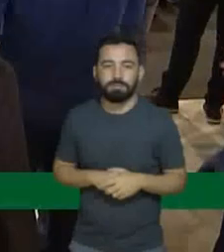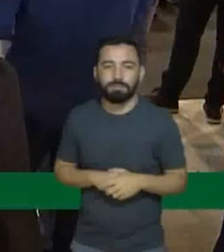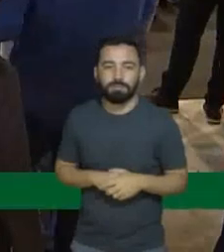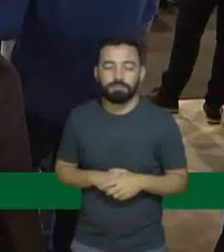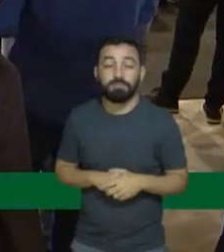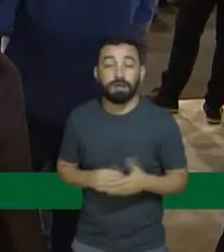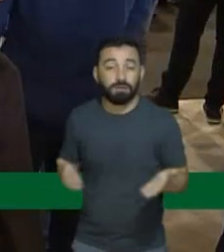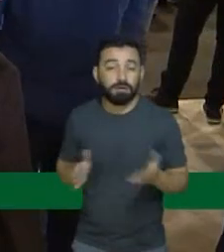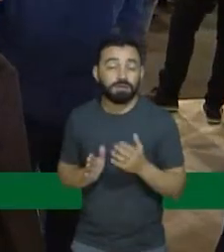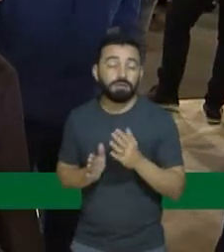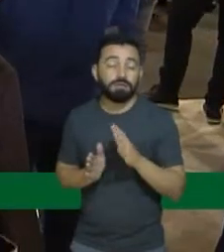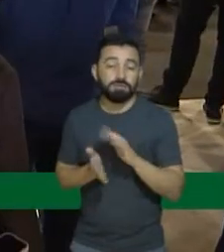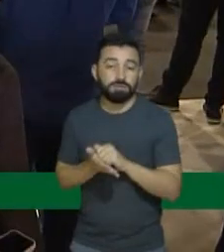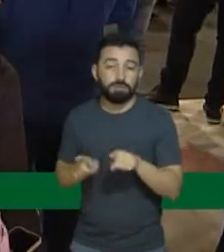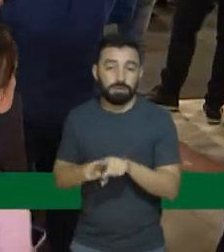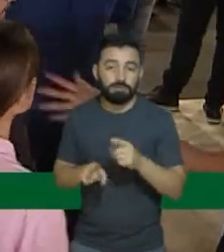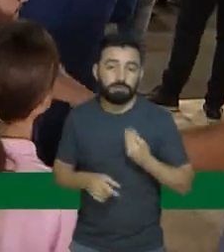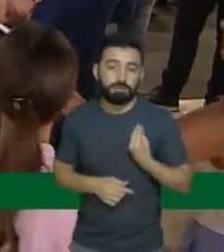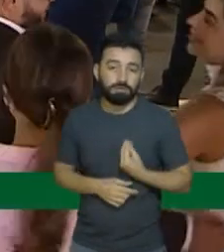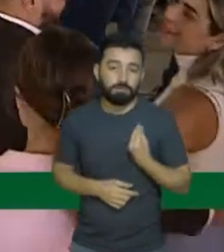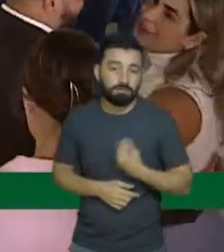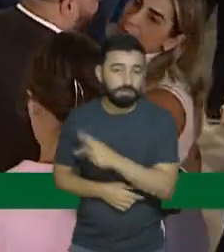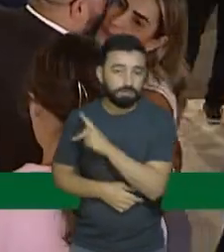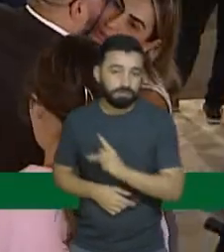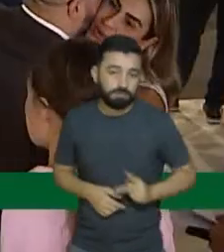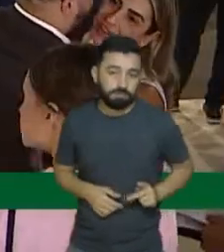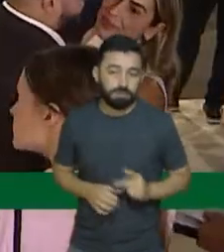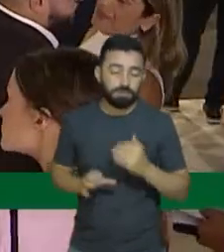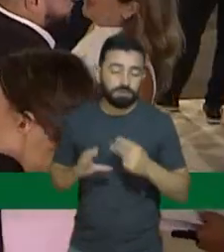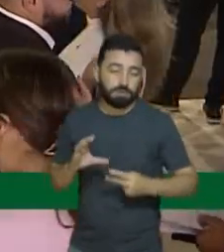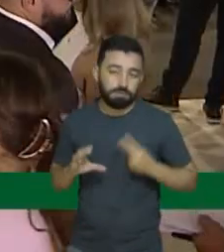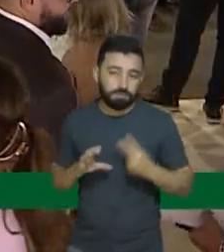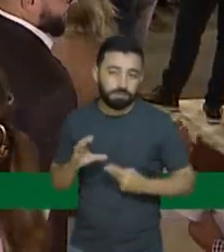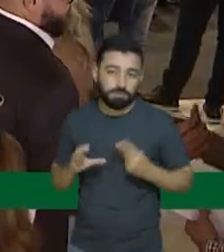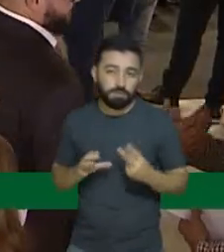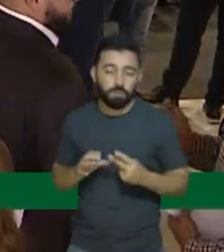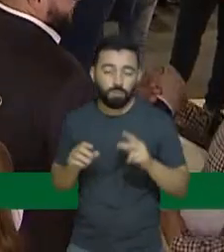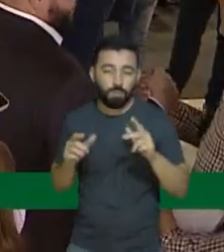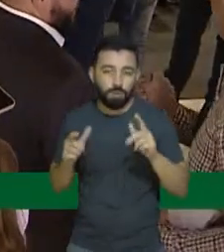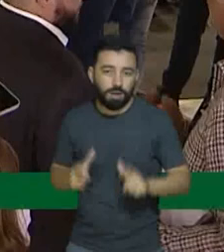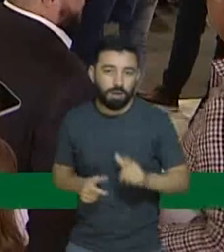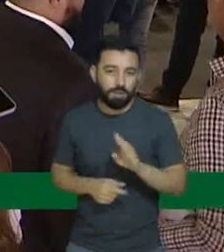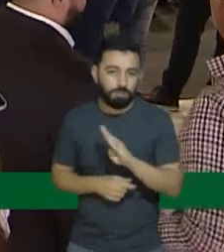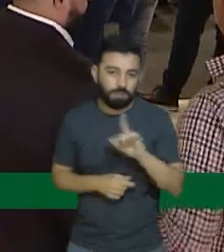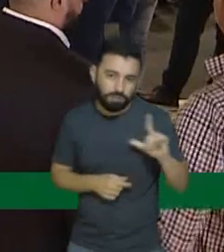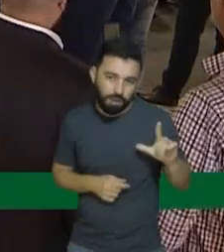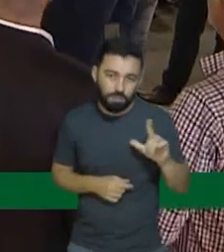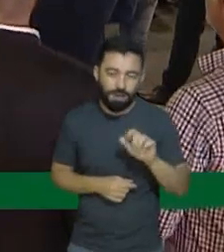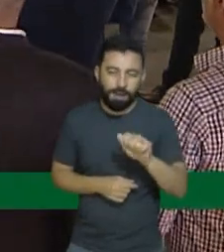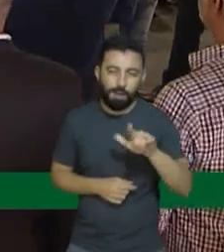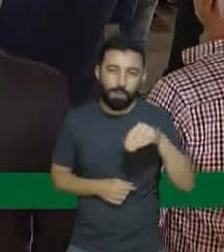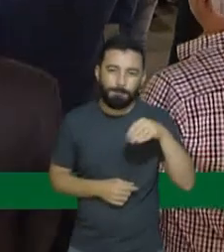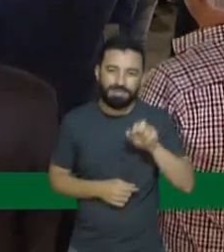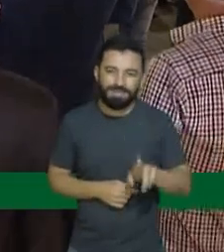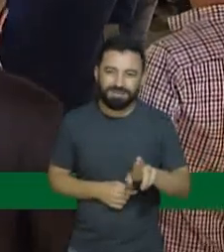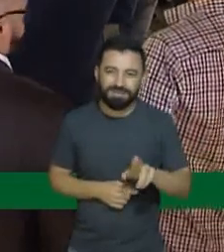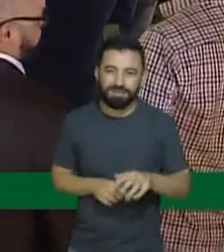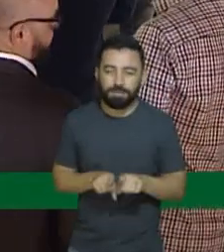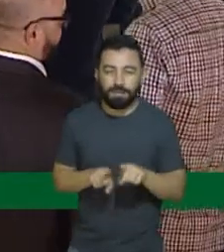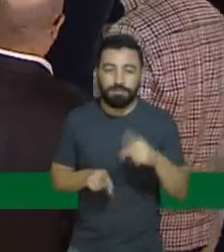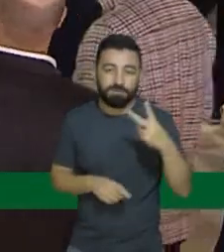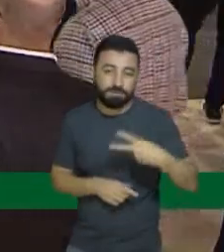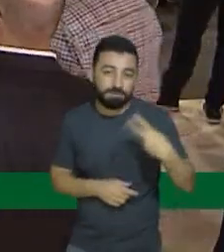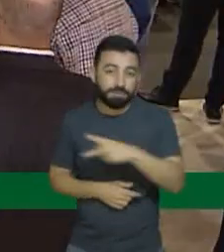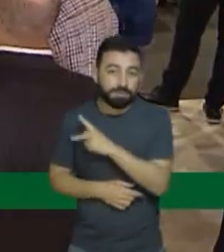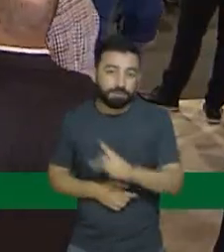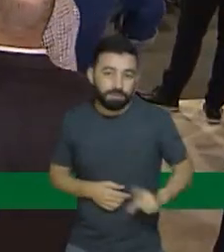registro também com alegria as presenças do presidente da Câmara de Vereadores do município de Blumenau Almir Vieira vice-presidente da câmara de